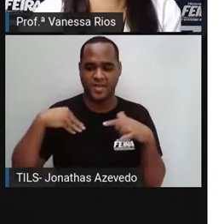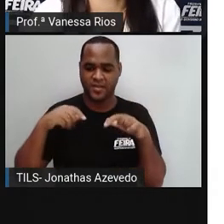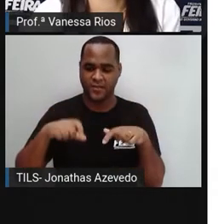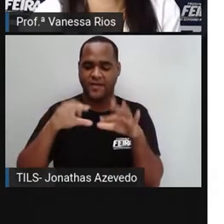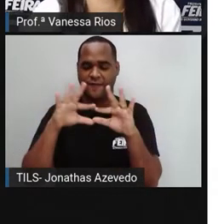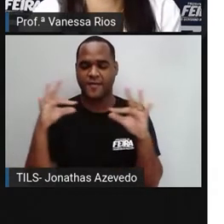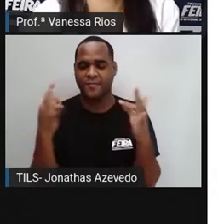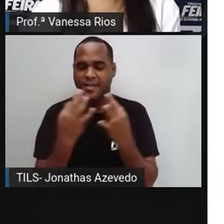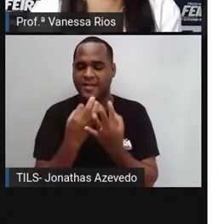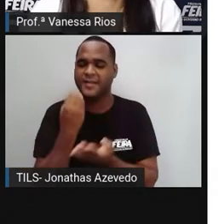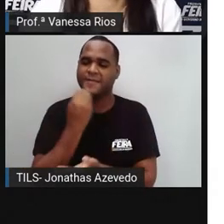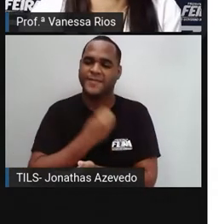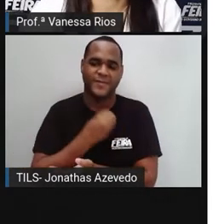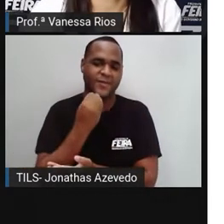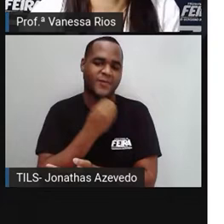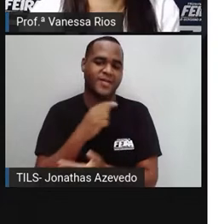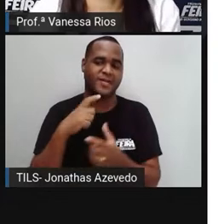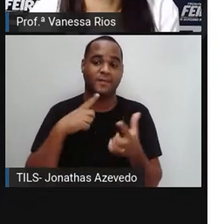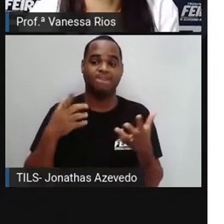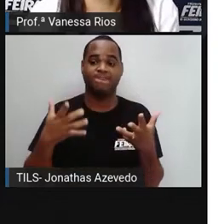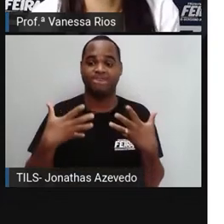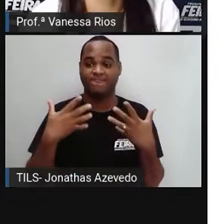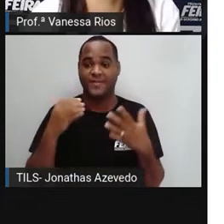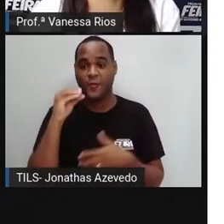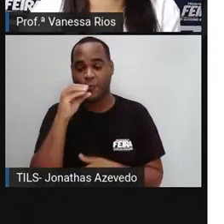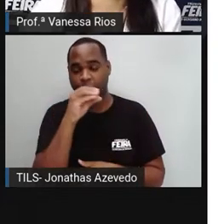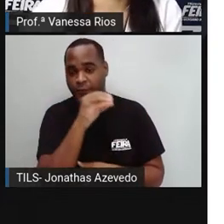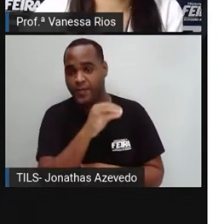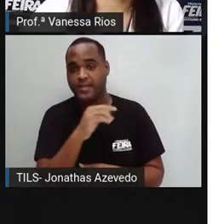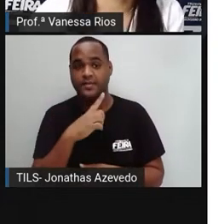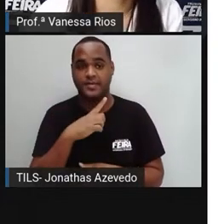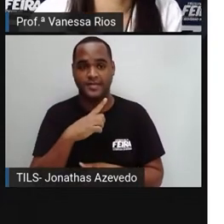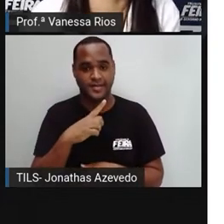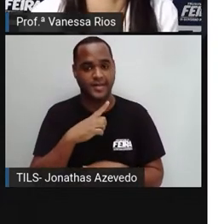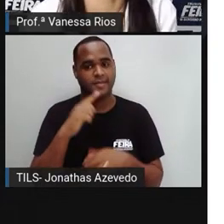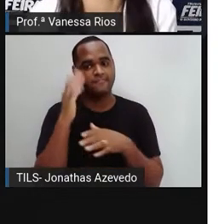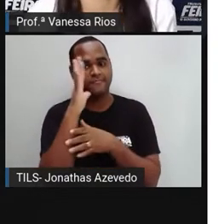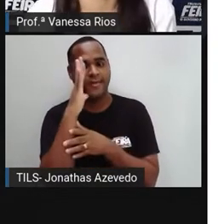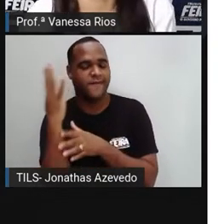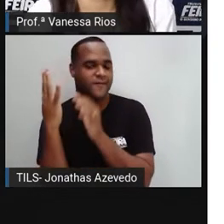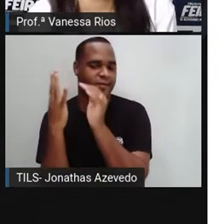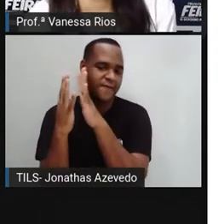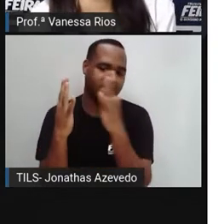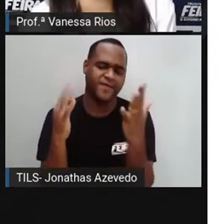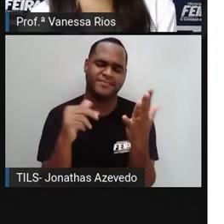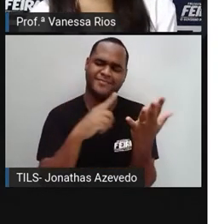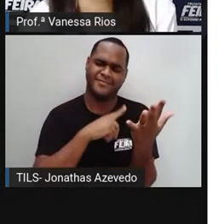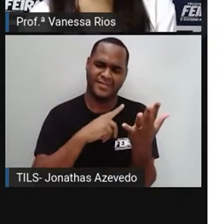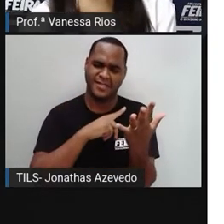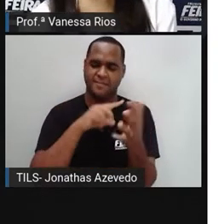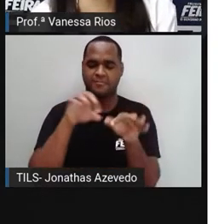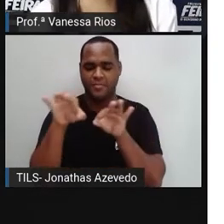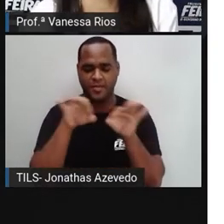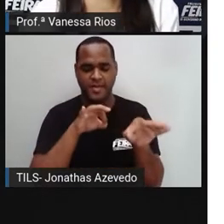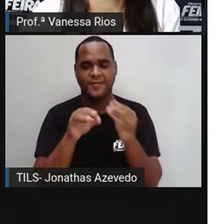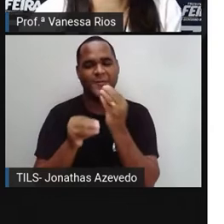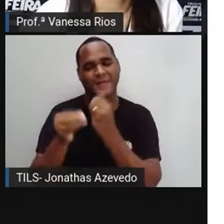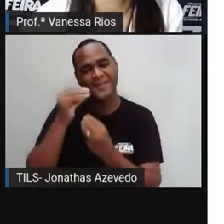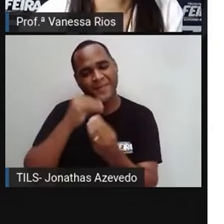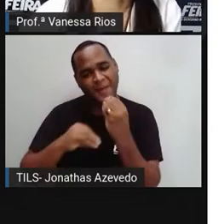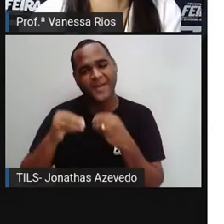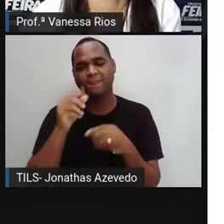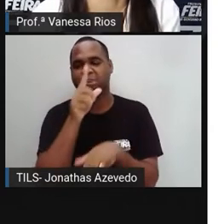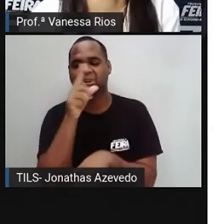família e aproveitar e os momentos de calor, principalmente porque lá tem muita árvore, então você pode programar